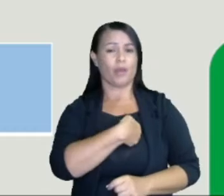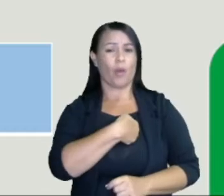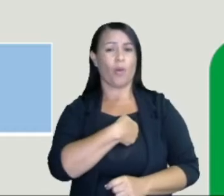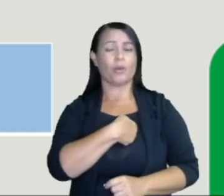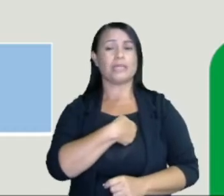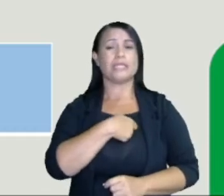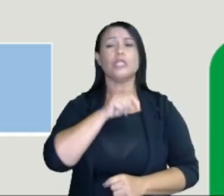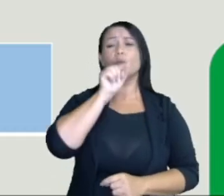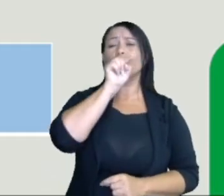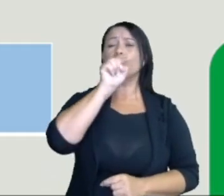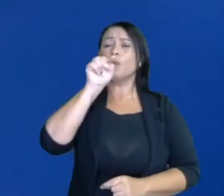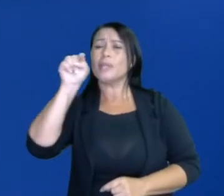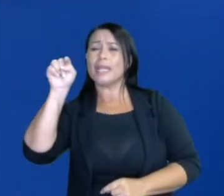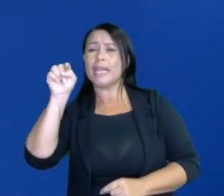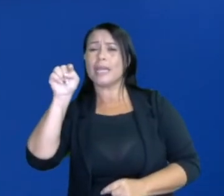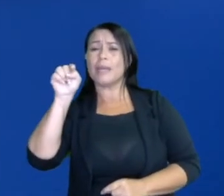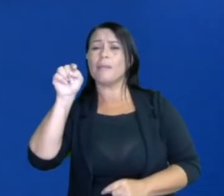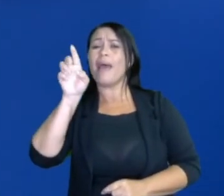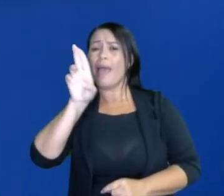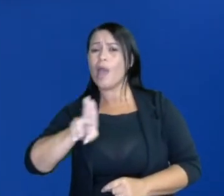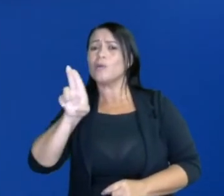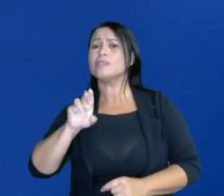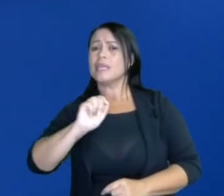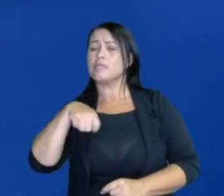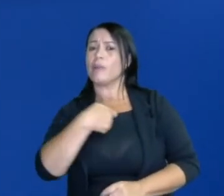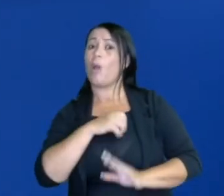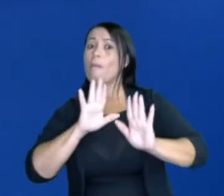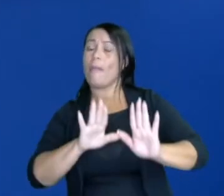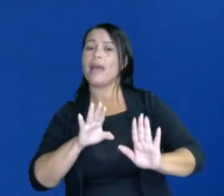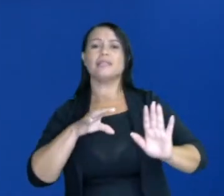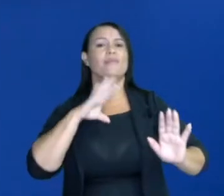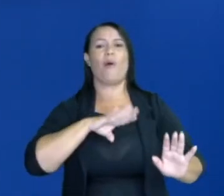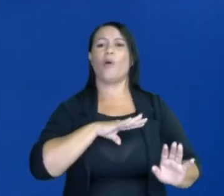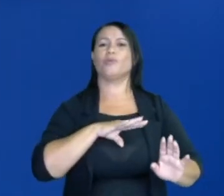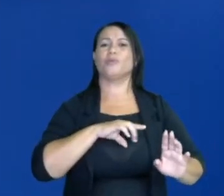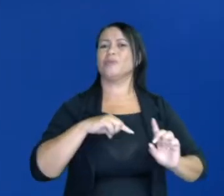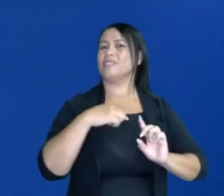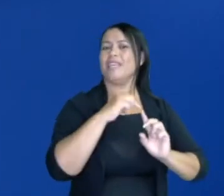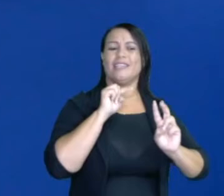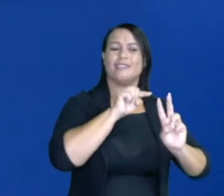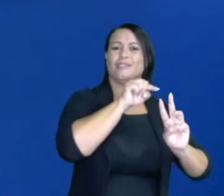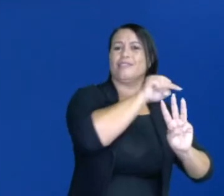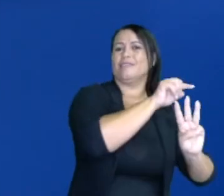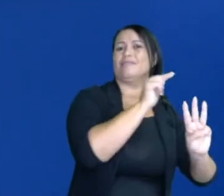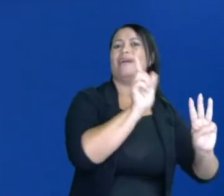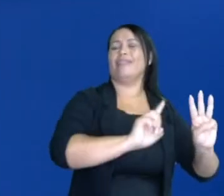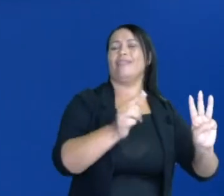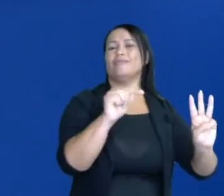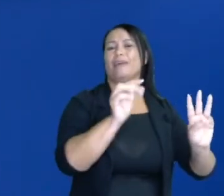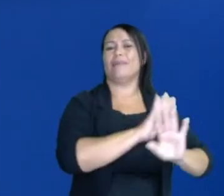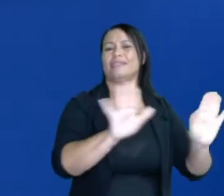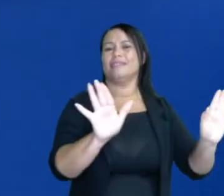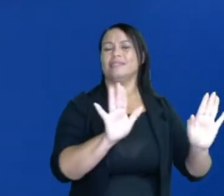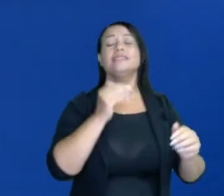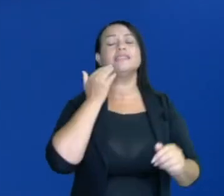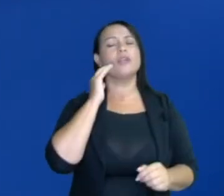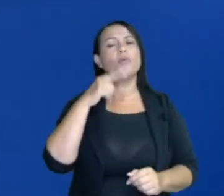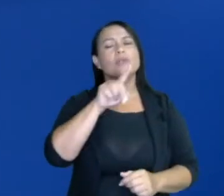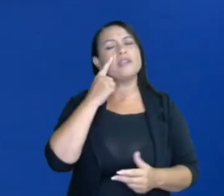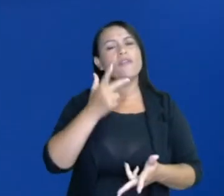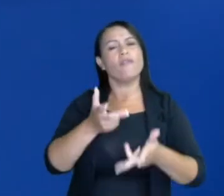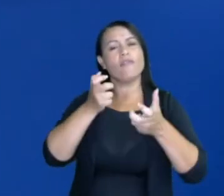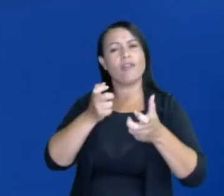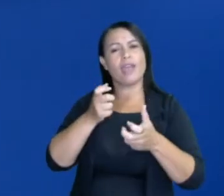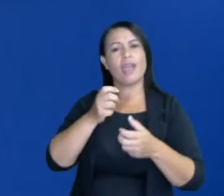é usado, né? Que a gente sabe que em português não se usa mais o trema, mas em espanhol ele continua sendo usado. Então, quando você